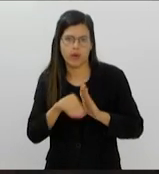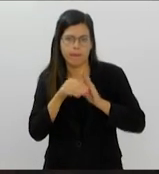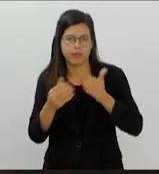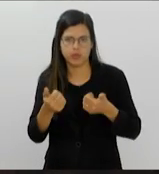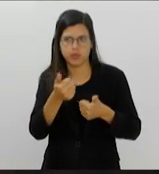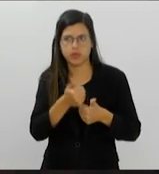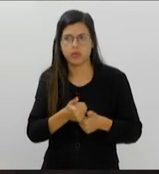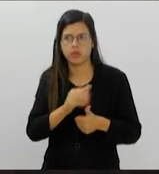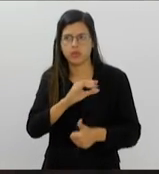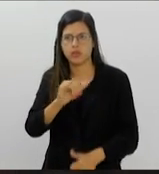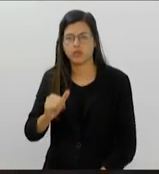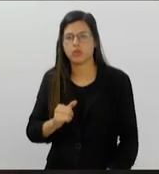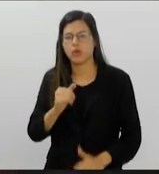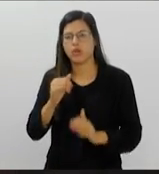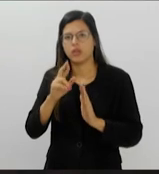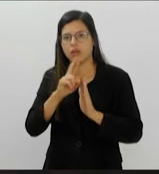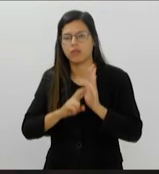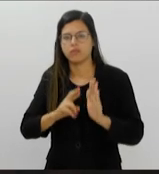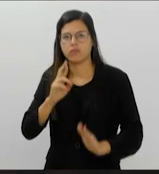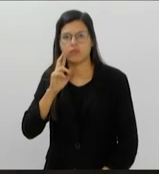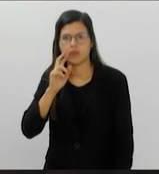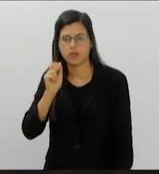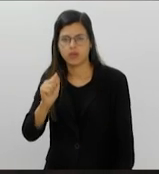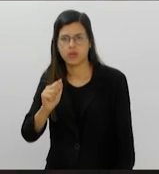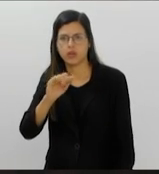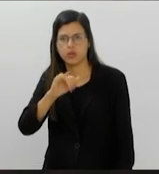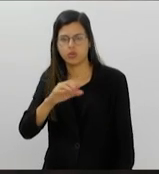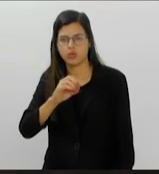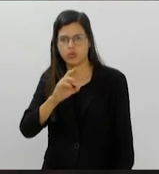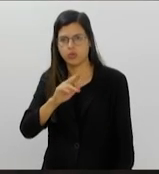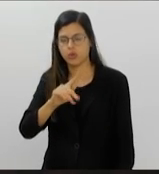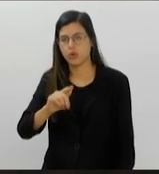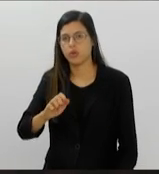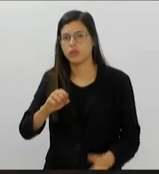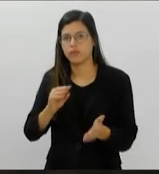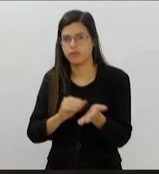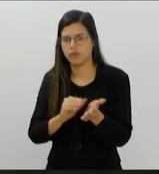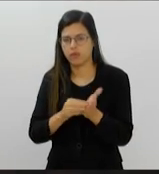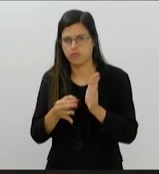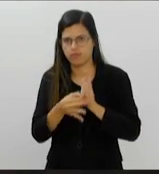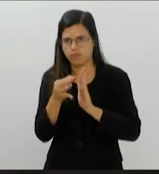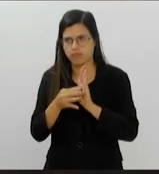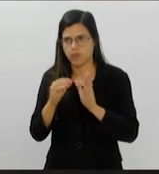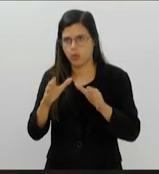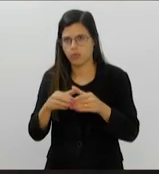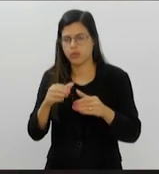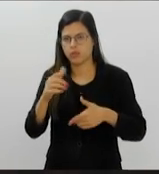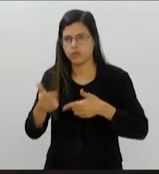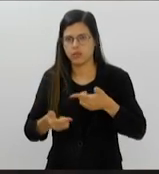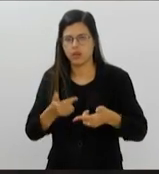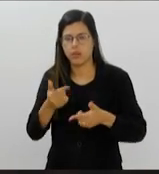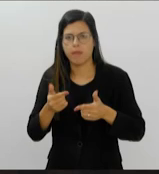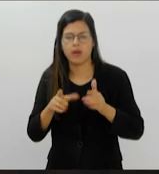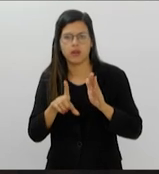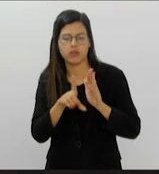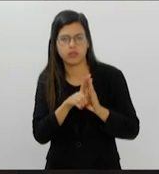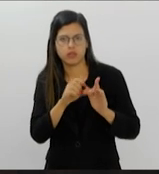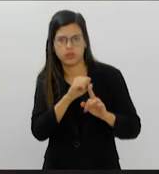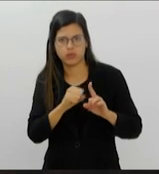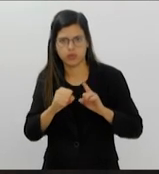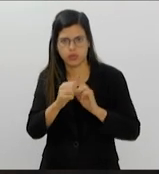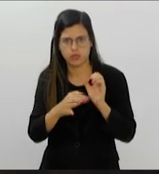dos deputados Rodrigo Amorim e Jorge Felipe Neto. Pendendo de pareceres das comissões de Trabalho, Legislação Social e Seguridade